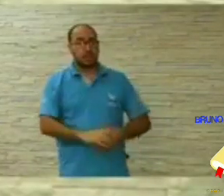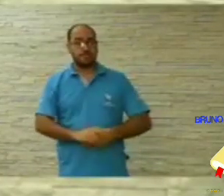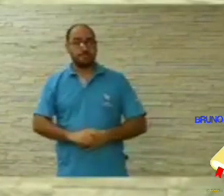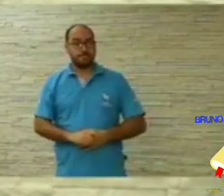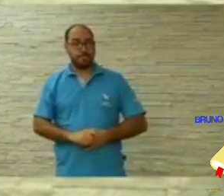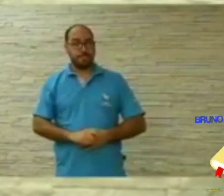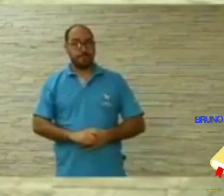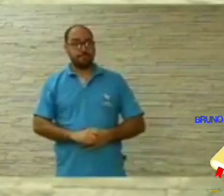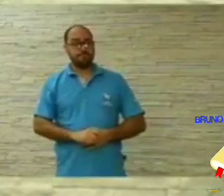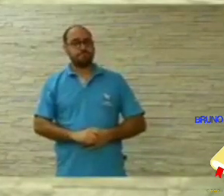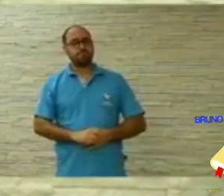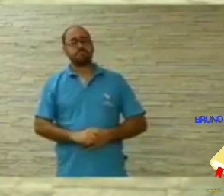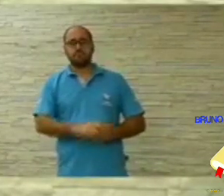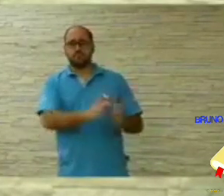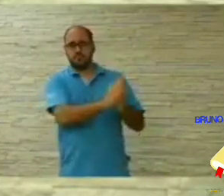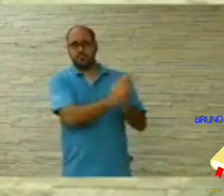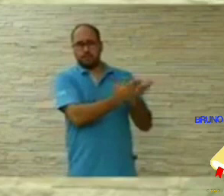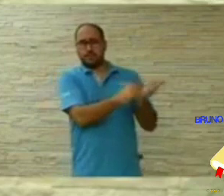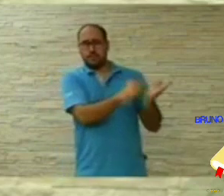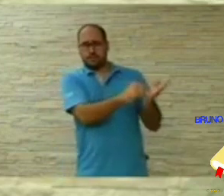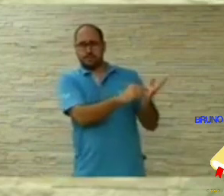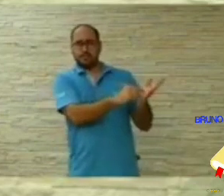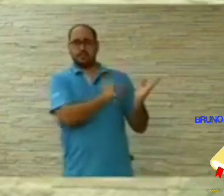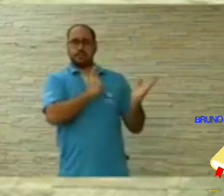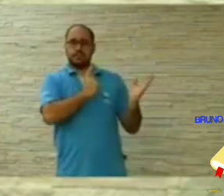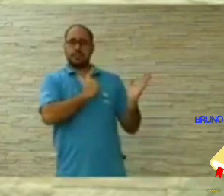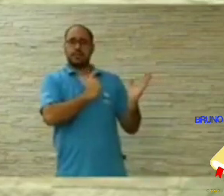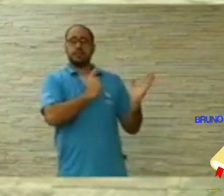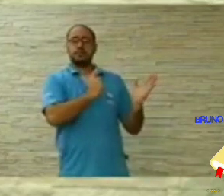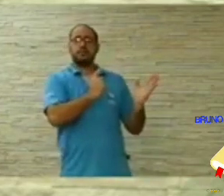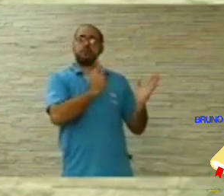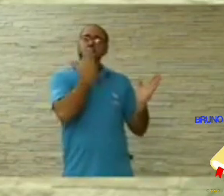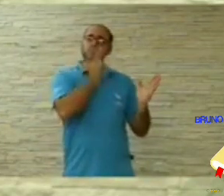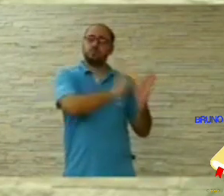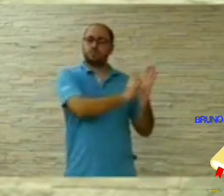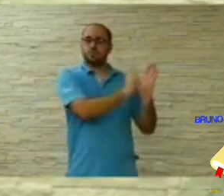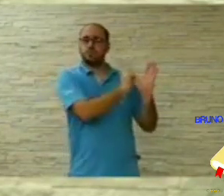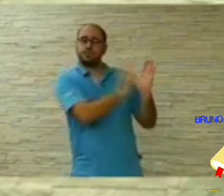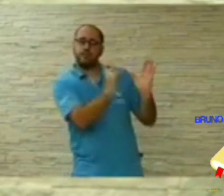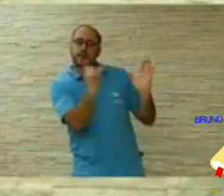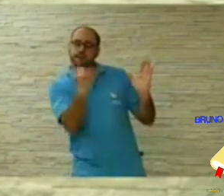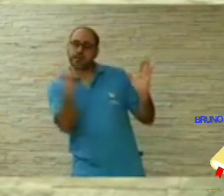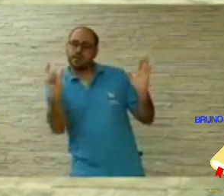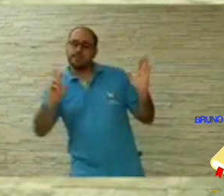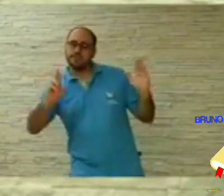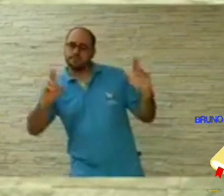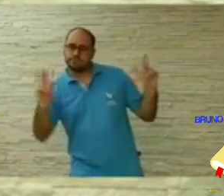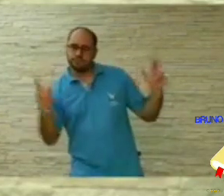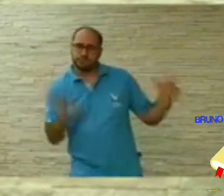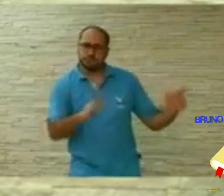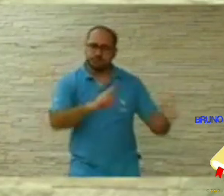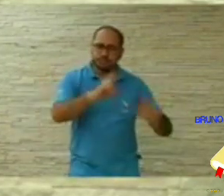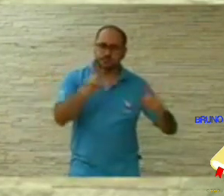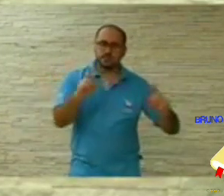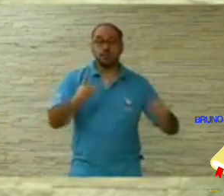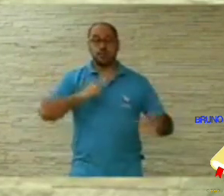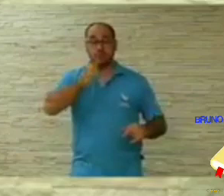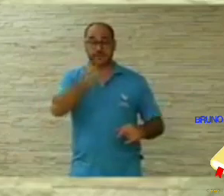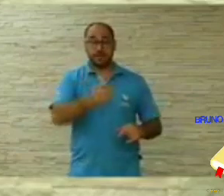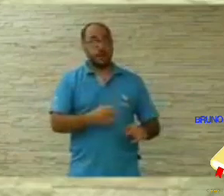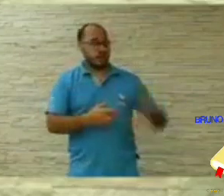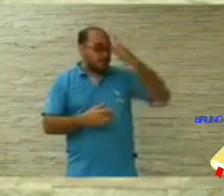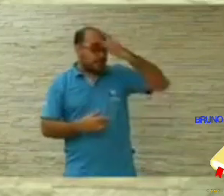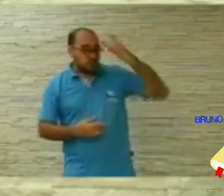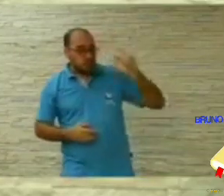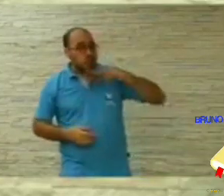monturo. Talvez em algumas versões, a Nova Versão Internacional, por exemplo, diz assim, olha, ele ergue do pó o fraco e do monte de